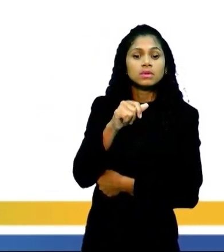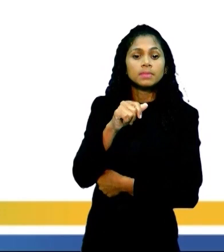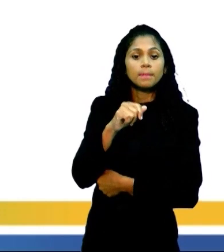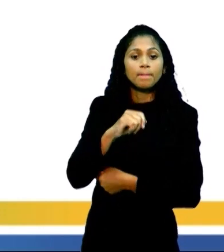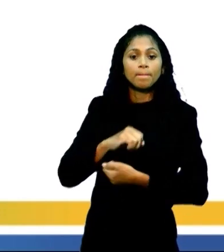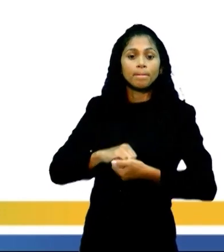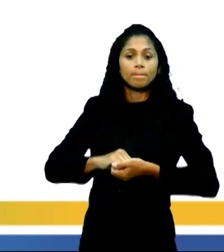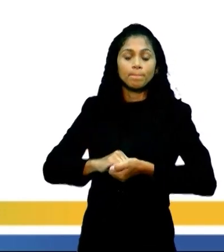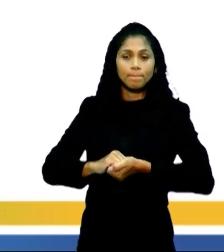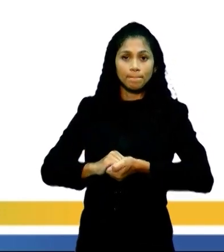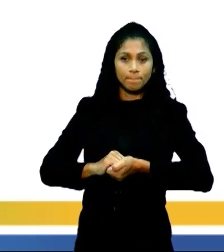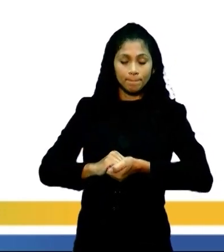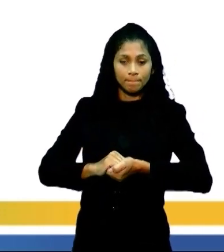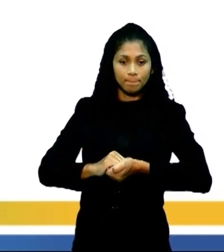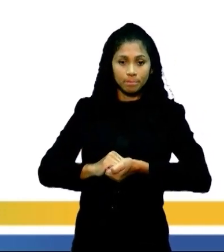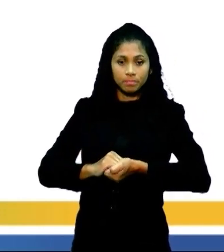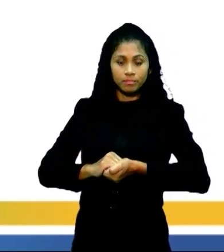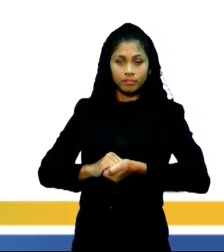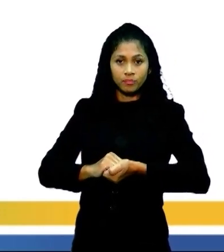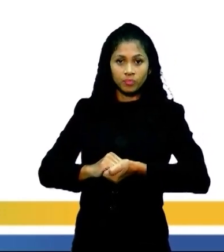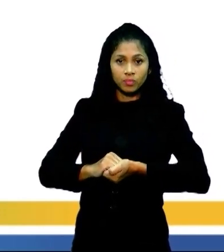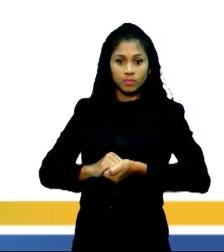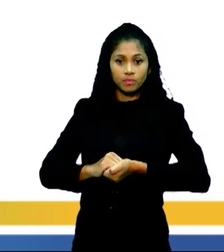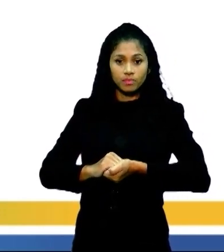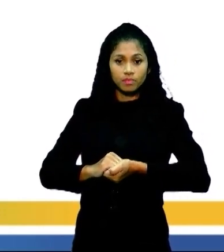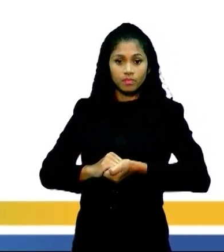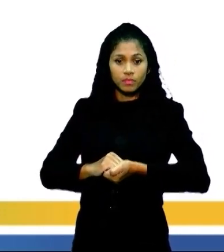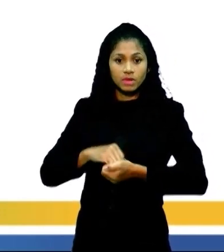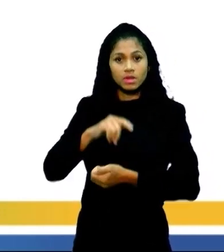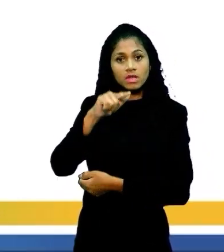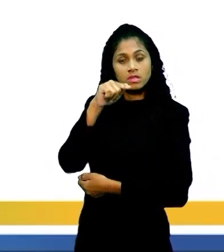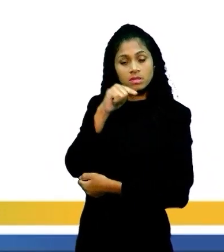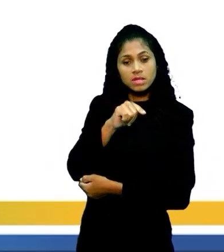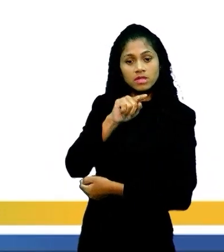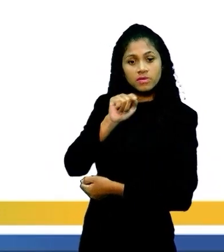8,4 menos 0,44 vai dar